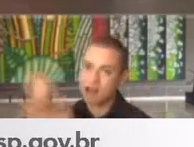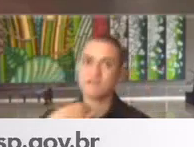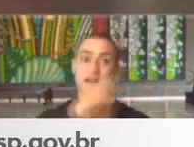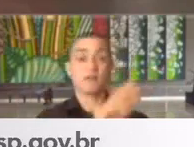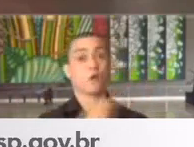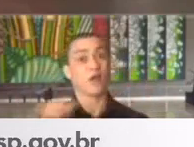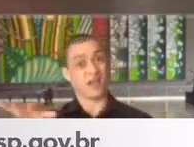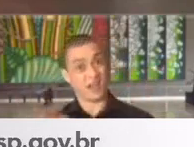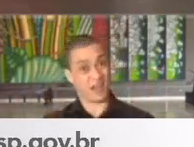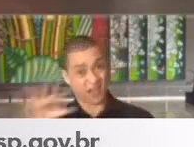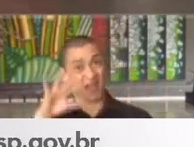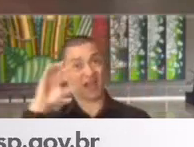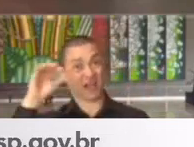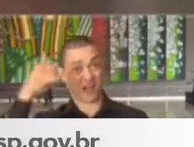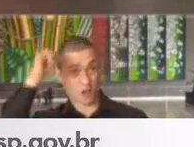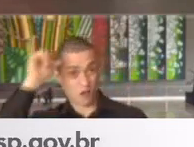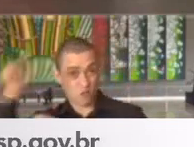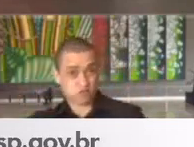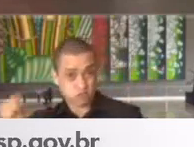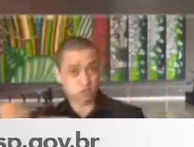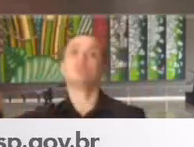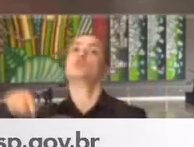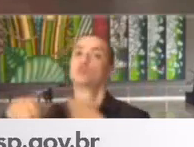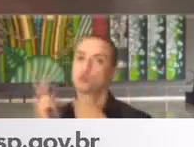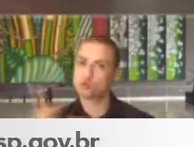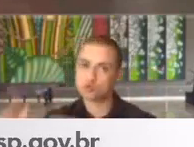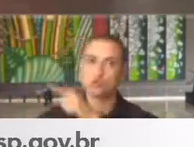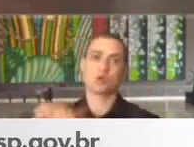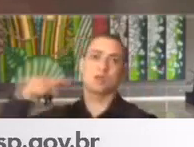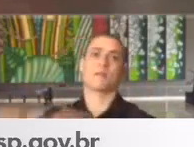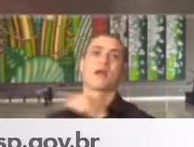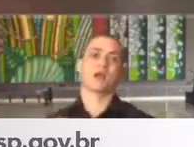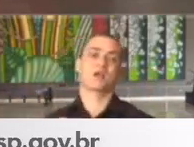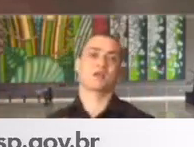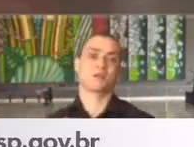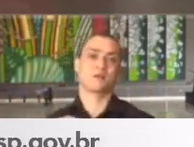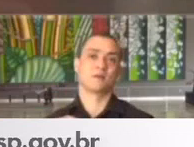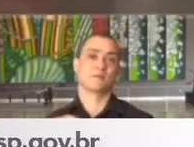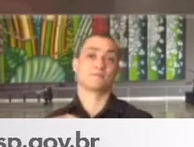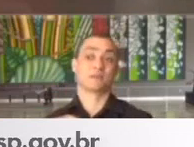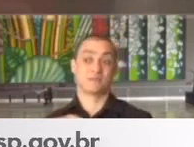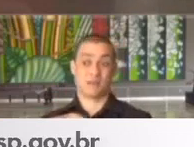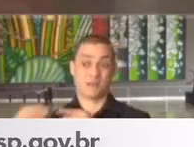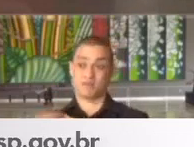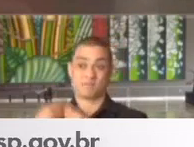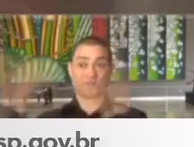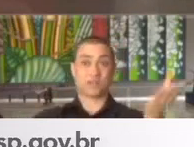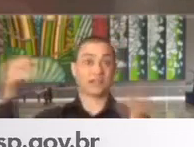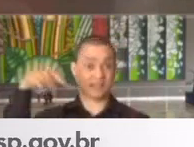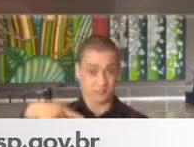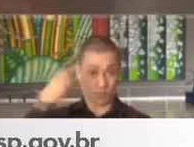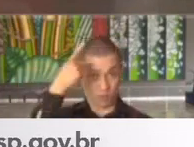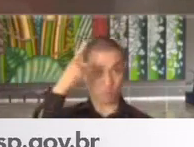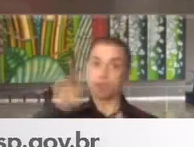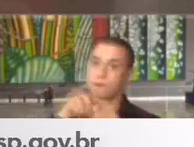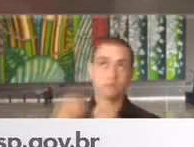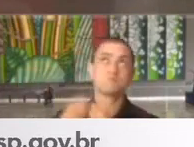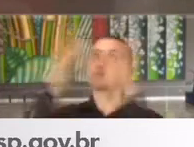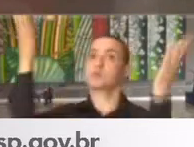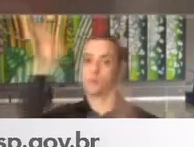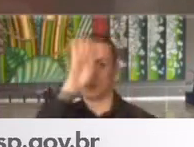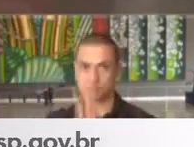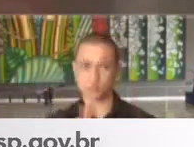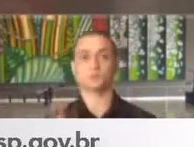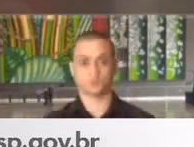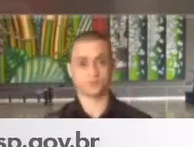agro de São Paulo continue operando para abastecer São Paulo e o Brasil. As medidas de hoje,